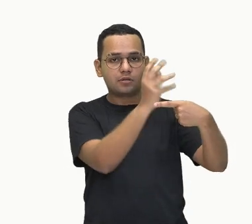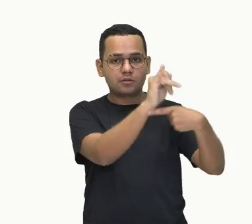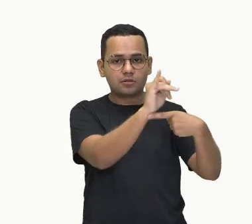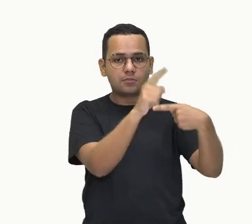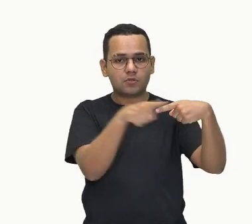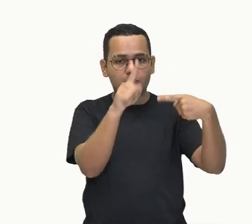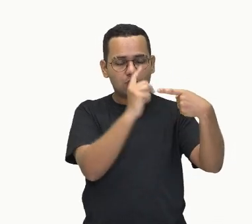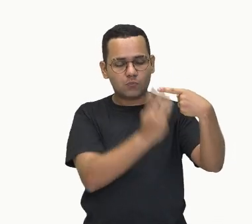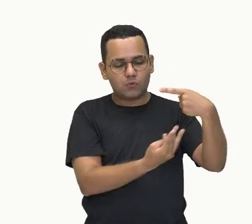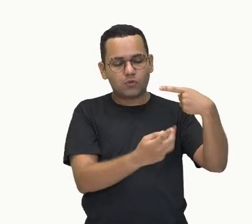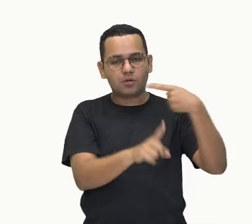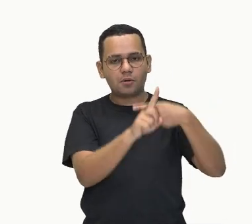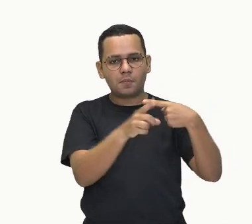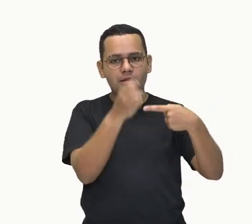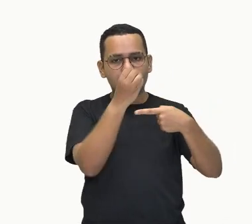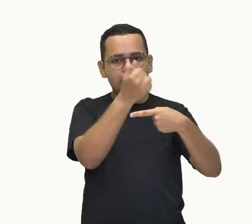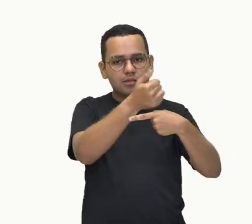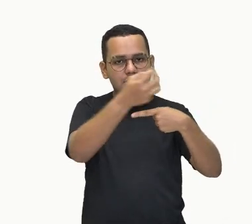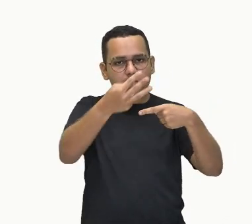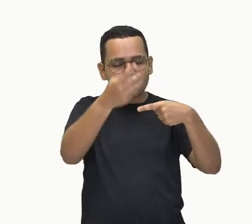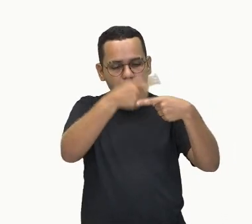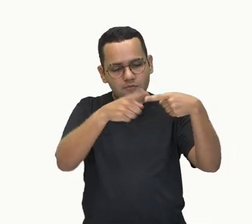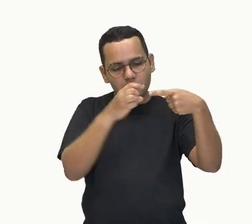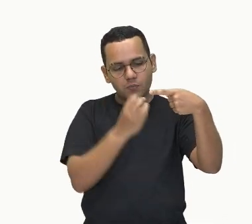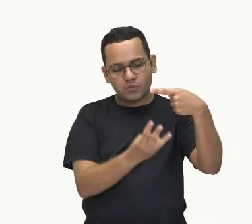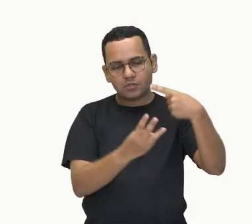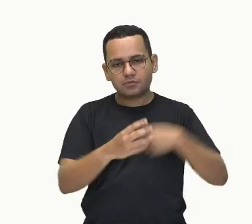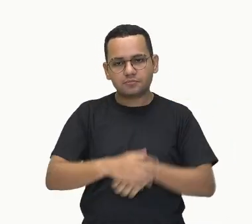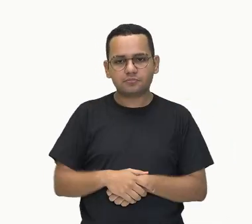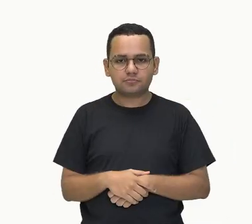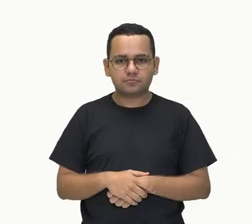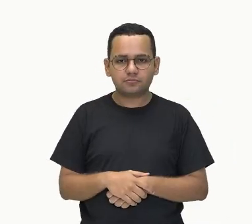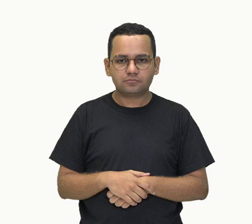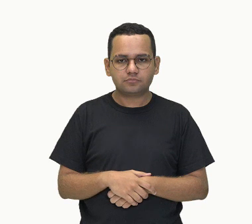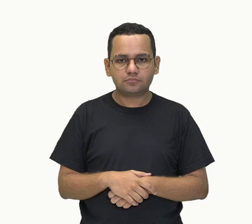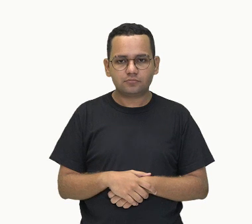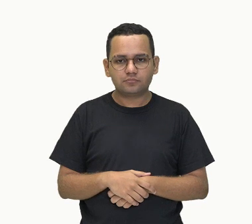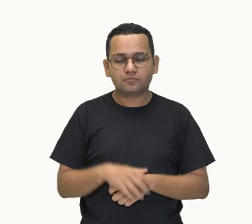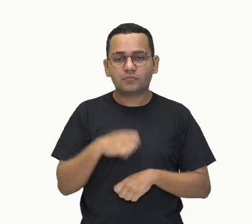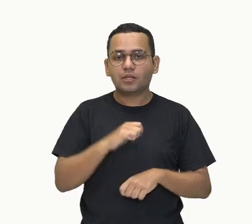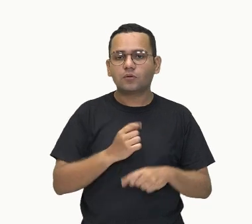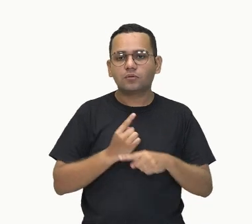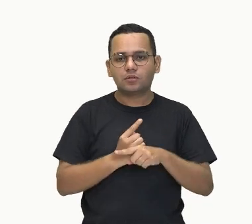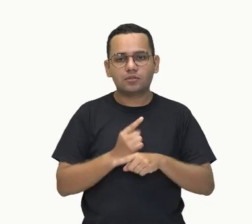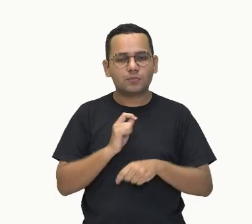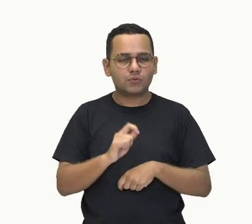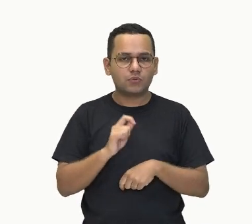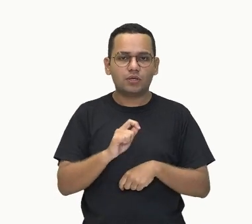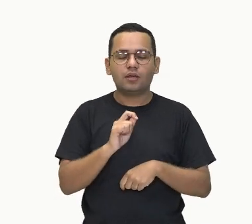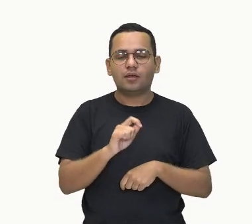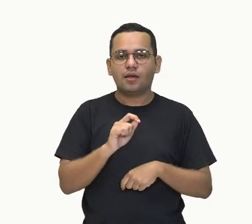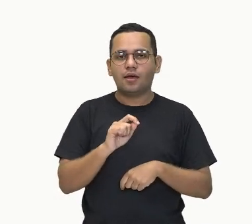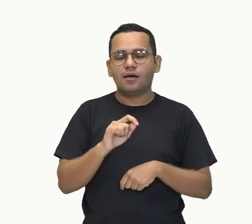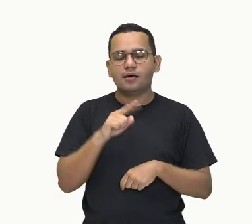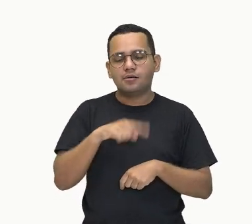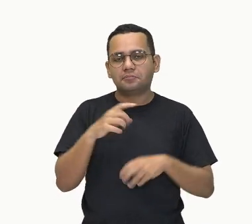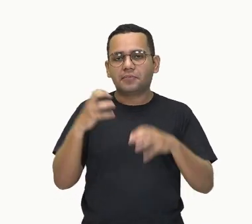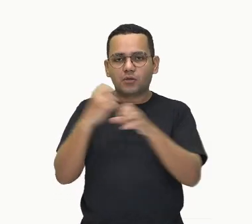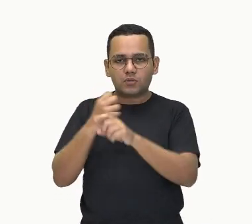Quando a gente fizer então todos os cálculos, a gente vai obter aí a equação reduzida,